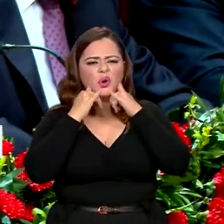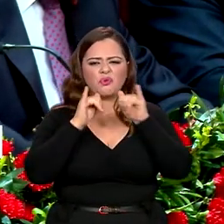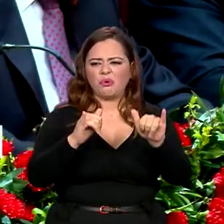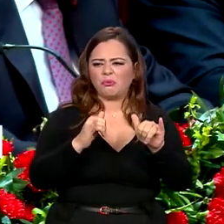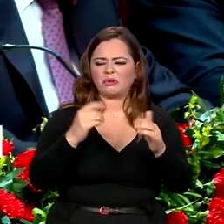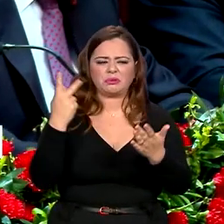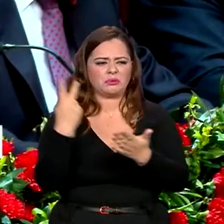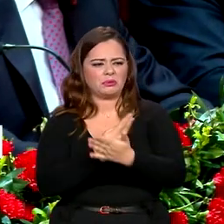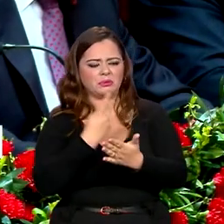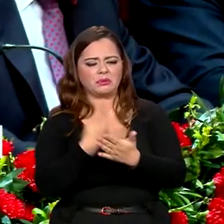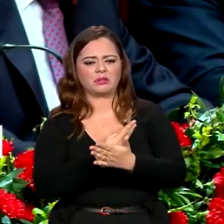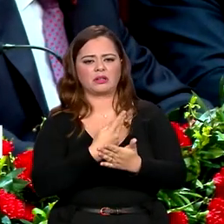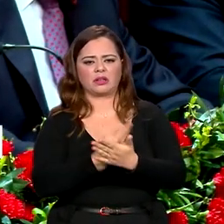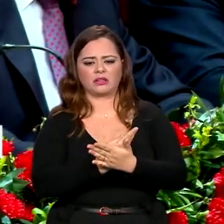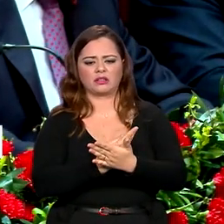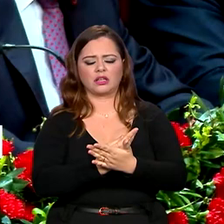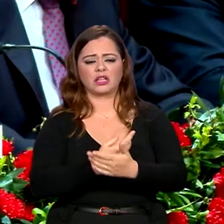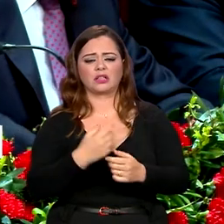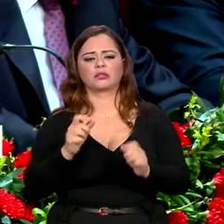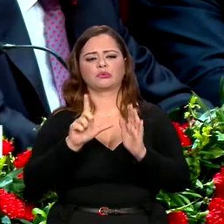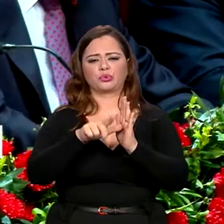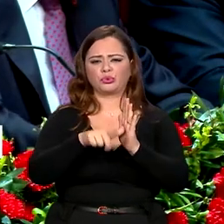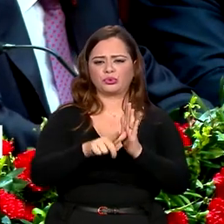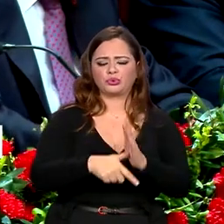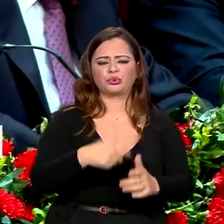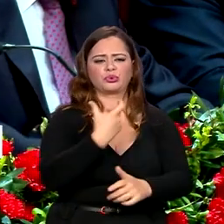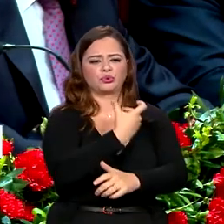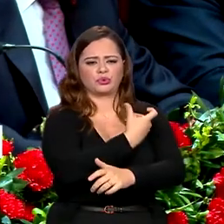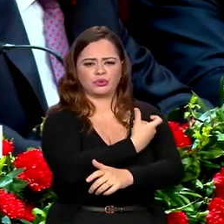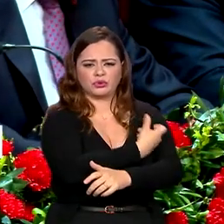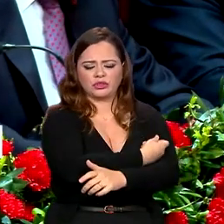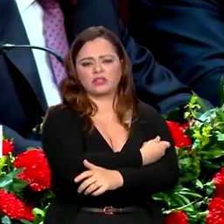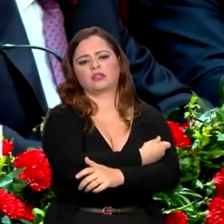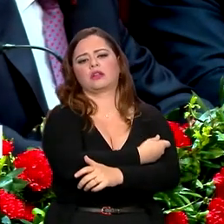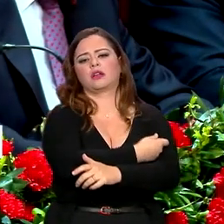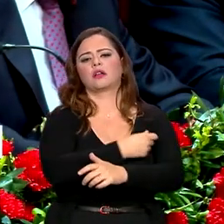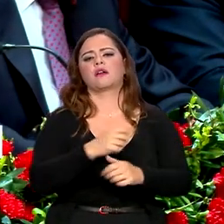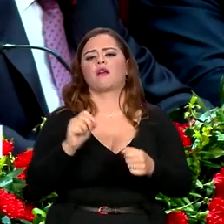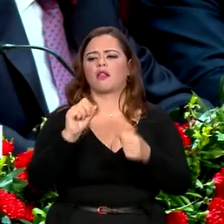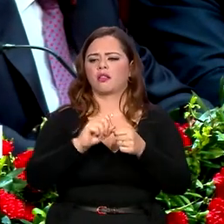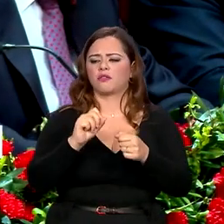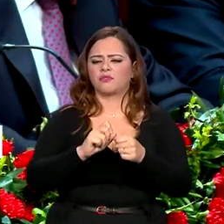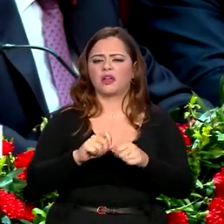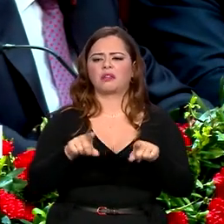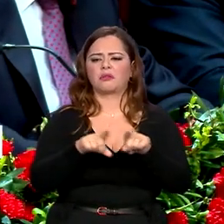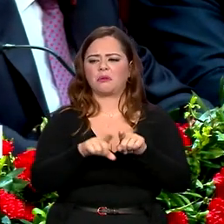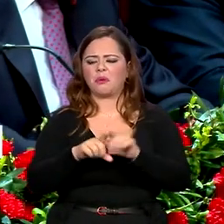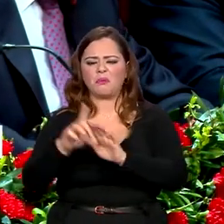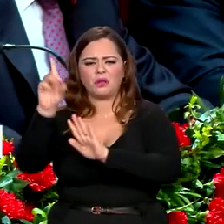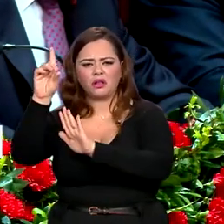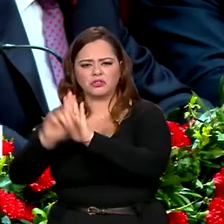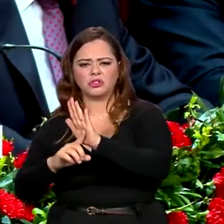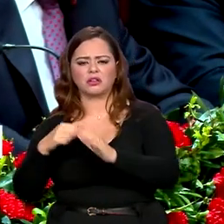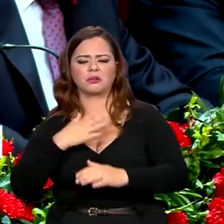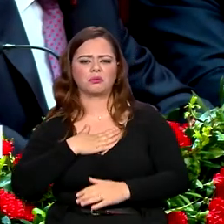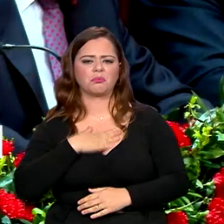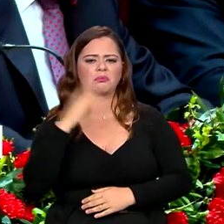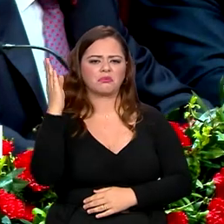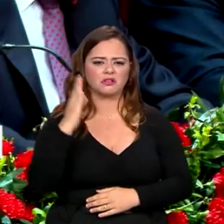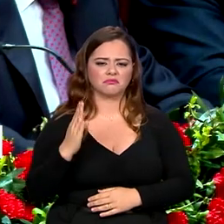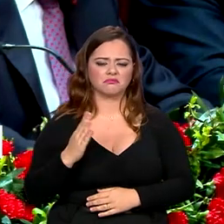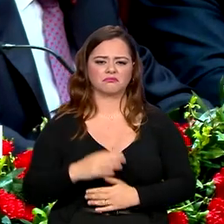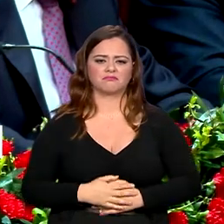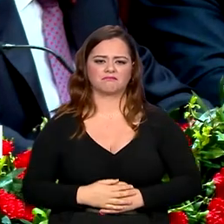atraso na vacinas e a negação da ciência feita pela extrema-direita do meu país.